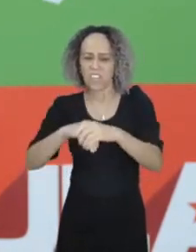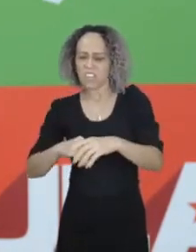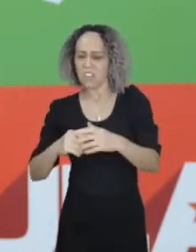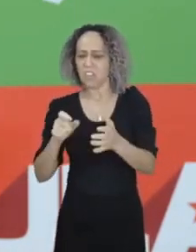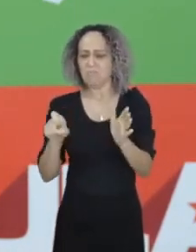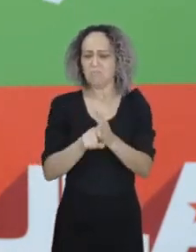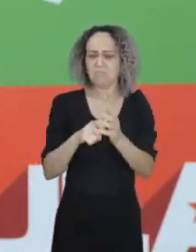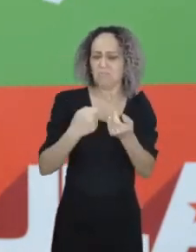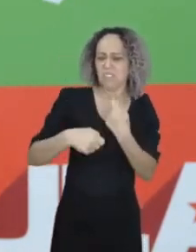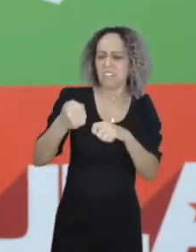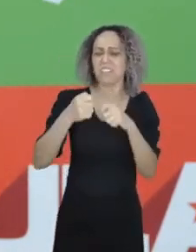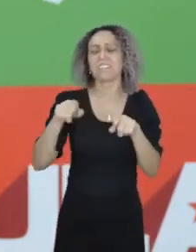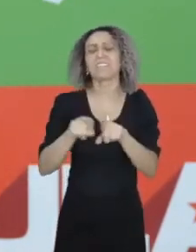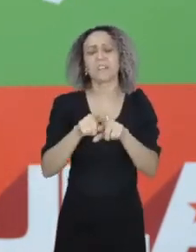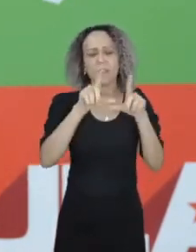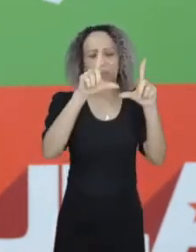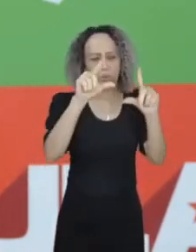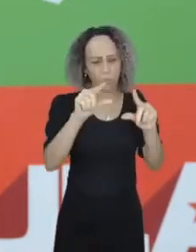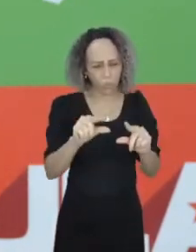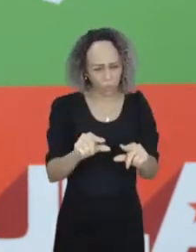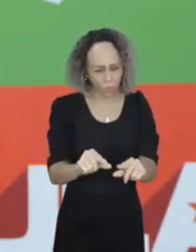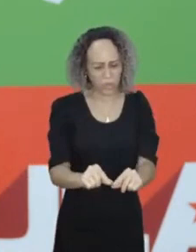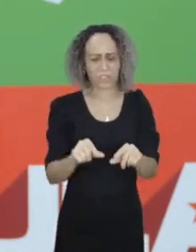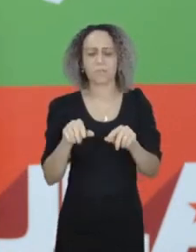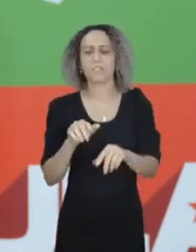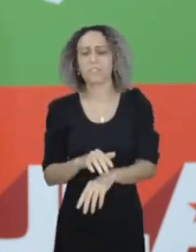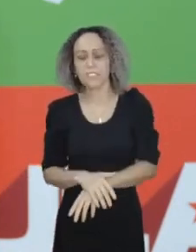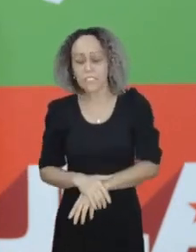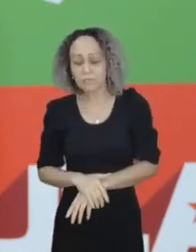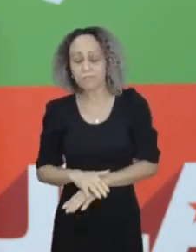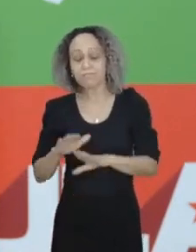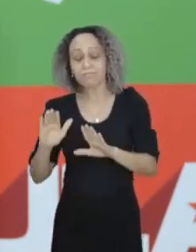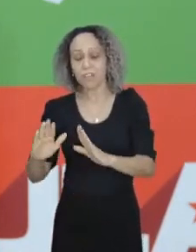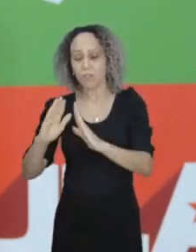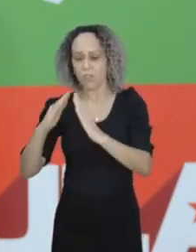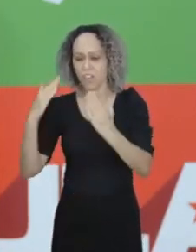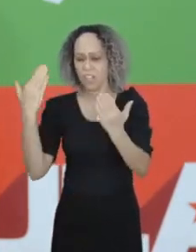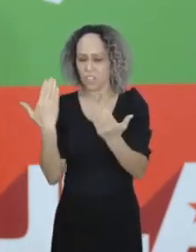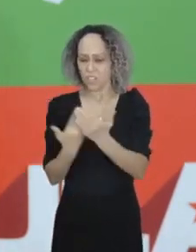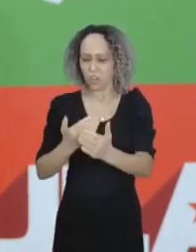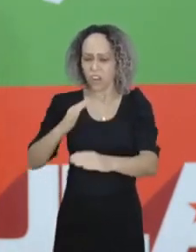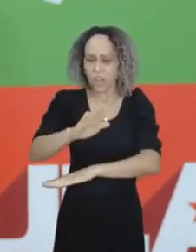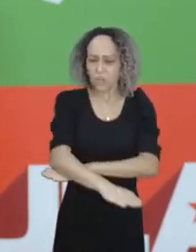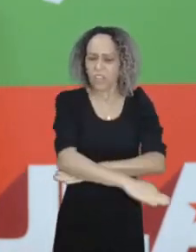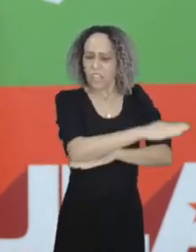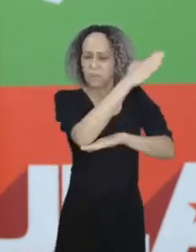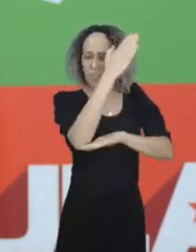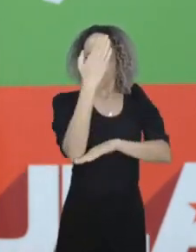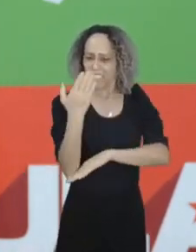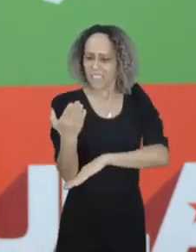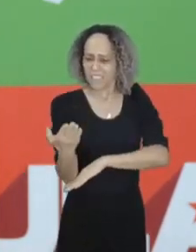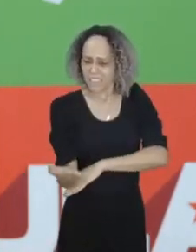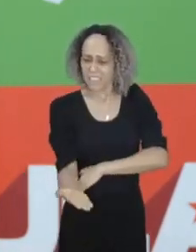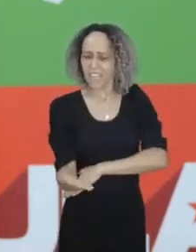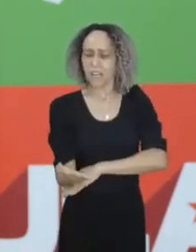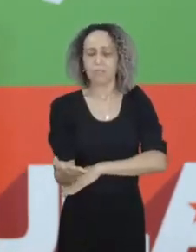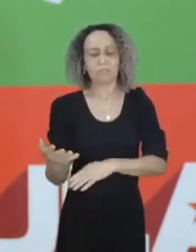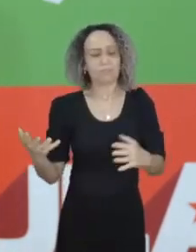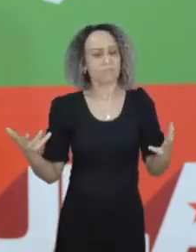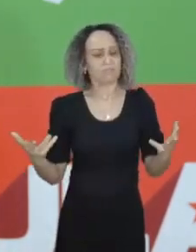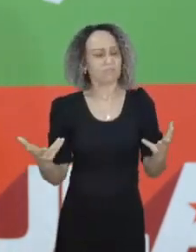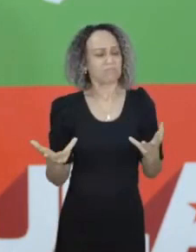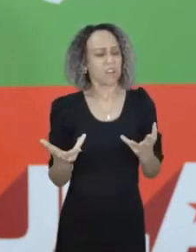é uma das soluções para gente não apenas melhor formar os nossos jovens mas para a gente evitar que ele